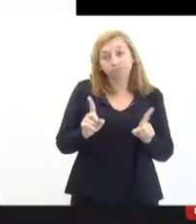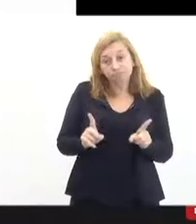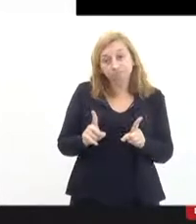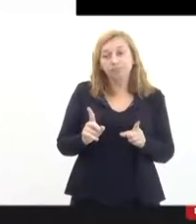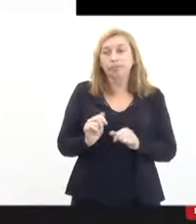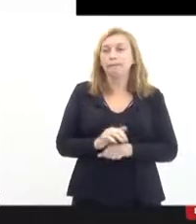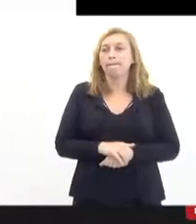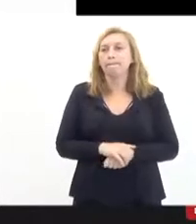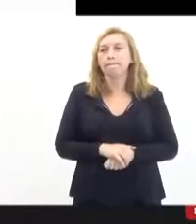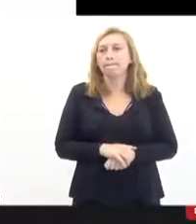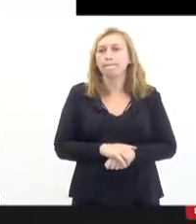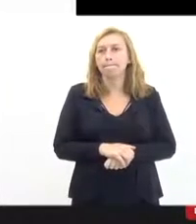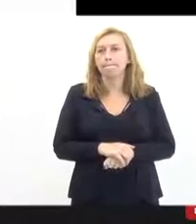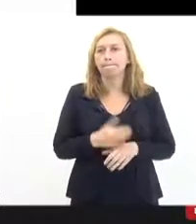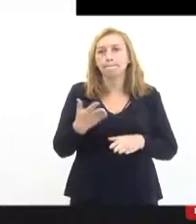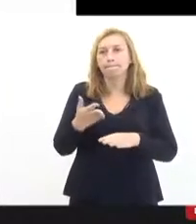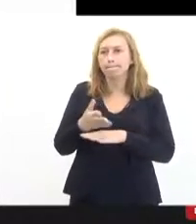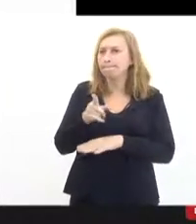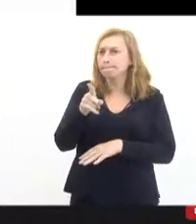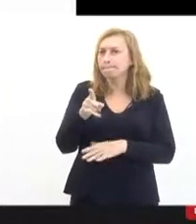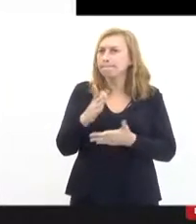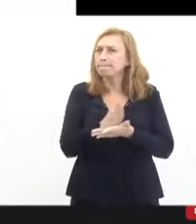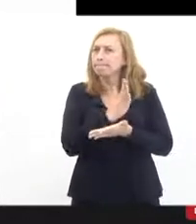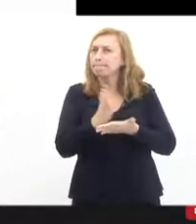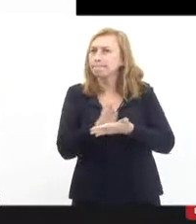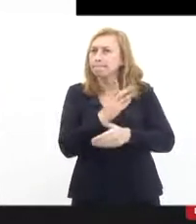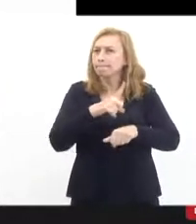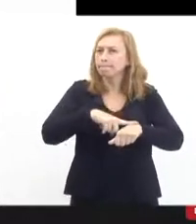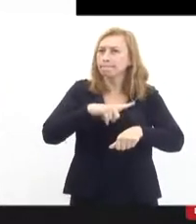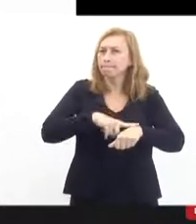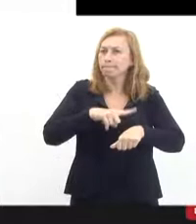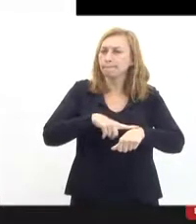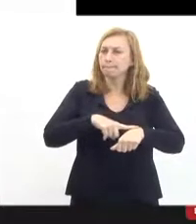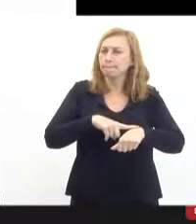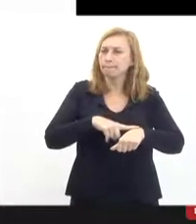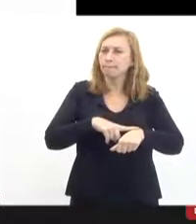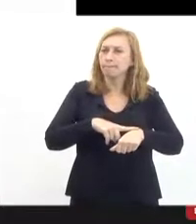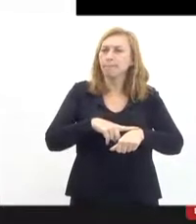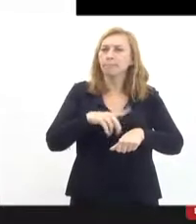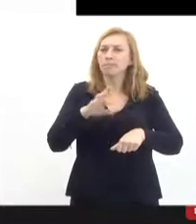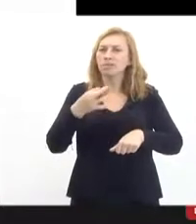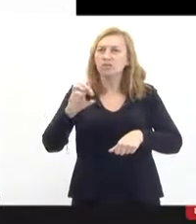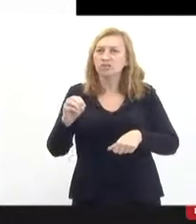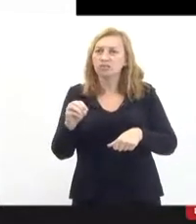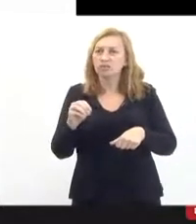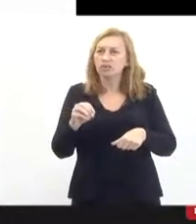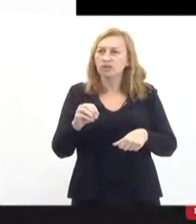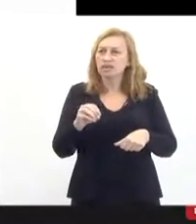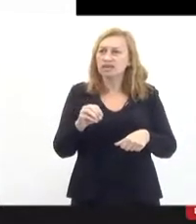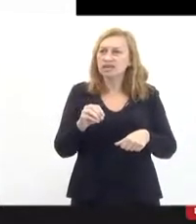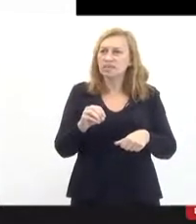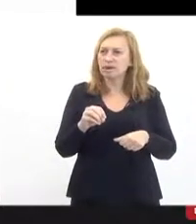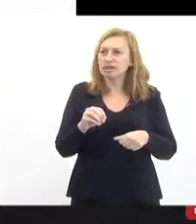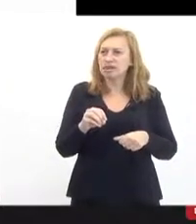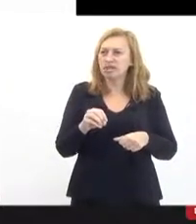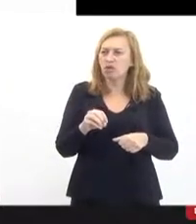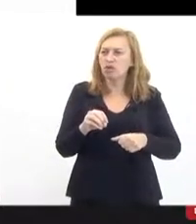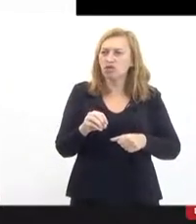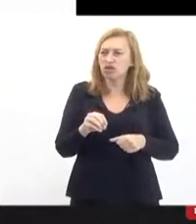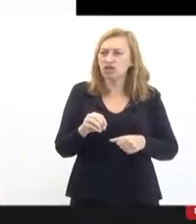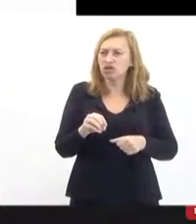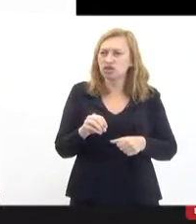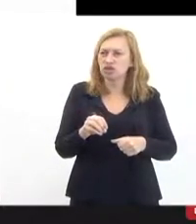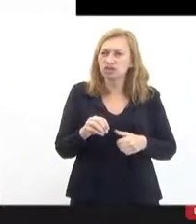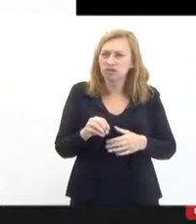algum, a gente vai chegar aqui em algum momento em que esse critério ele se desalinha um pouco da norma, como tem